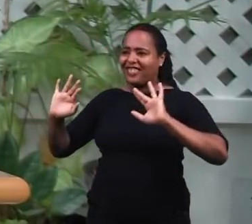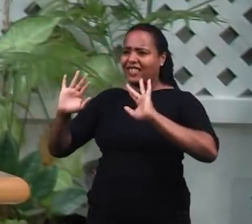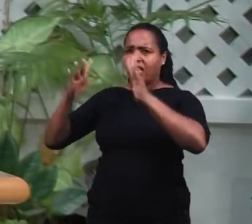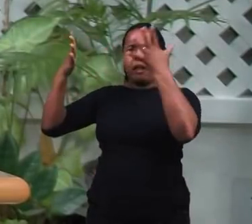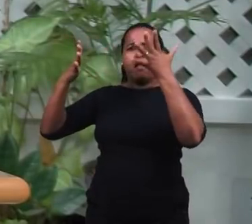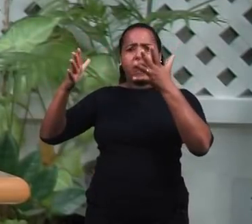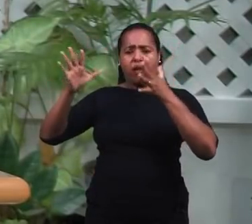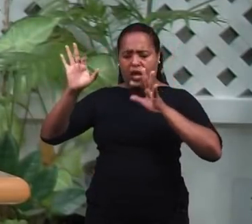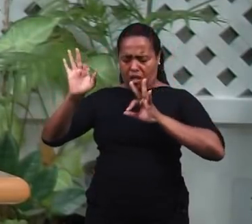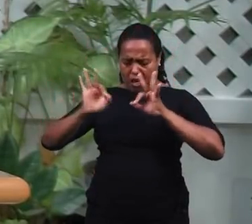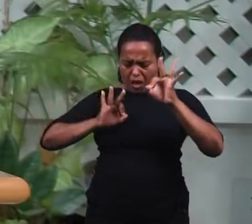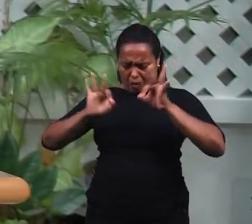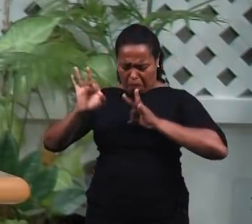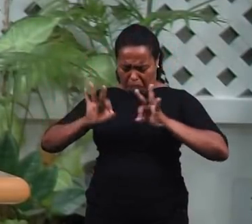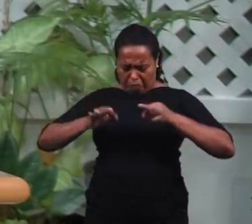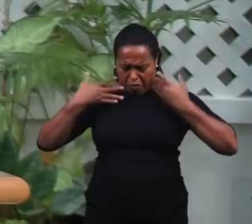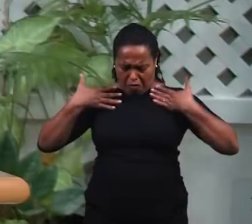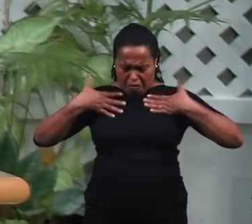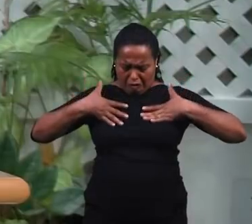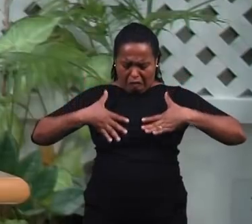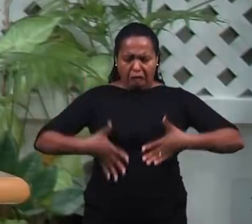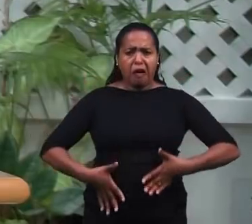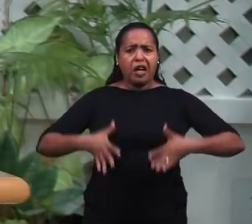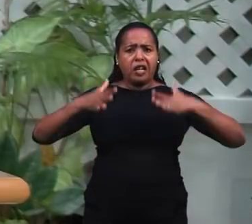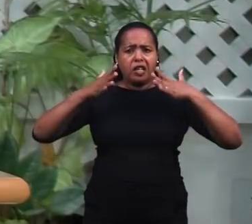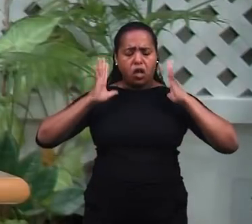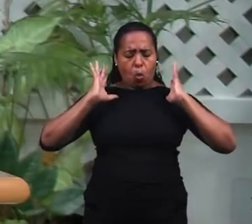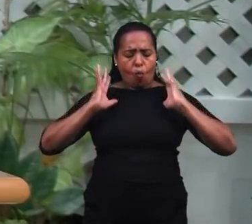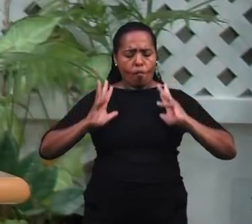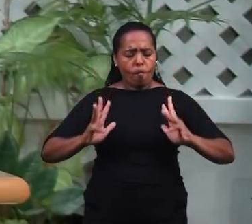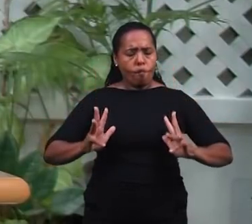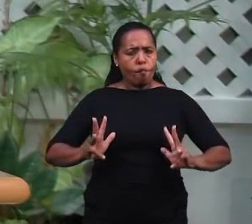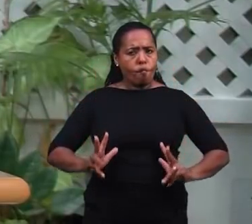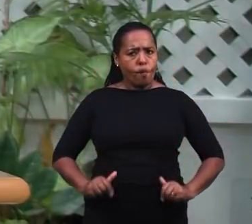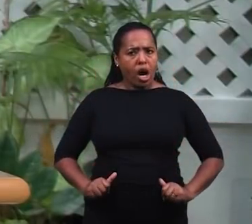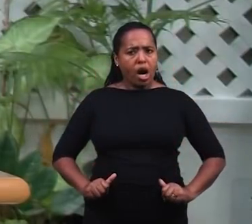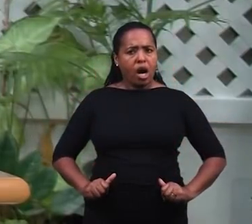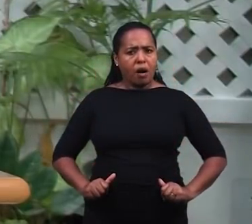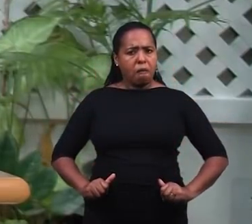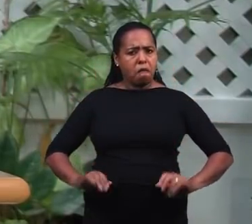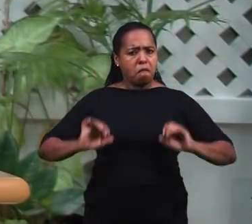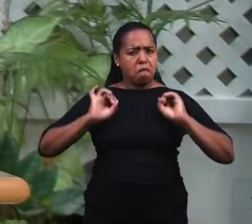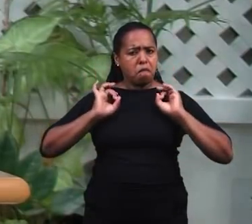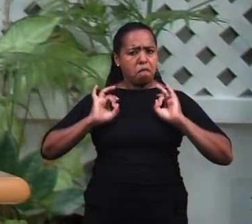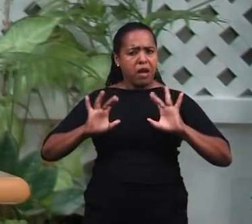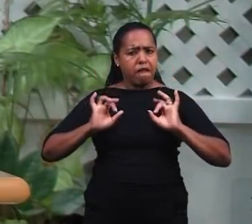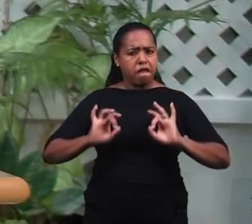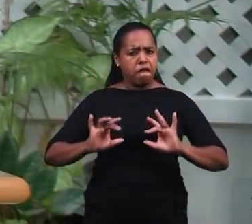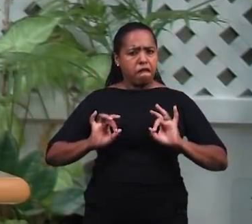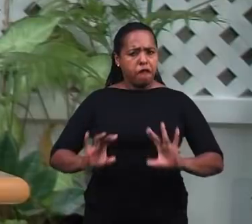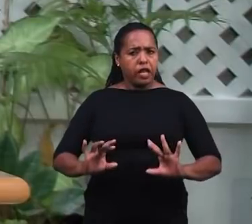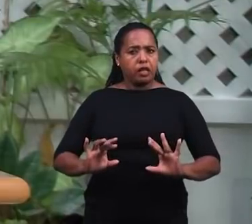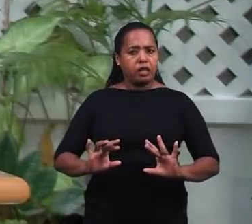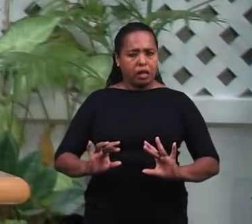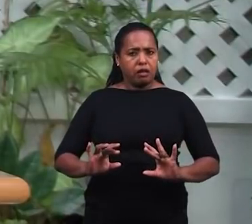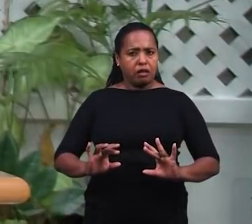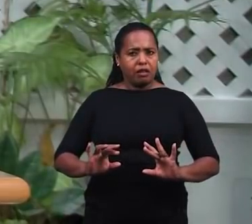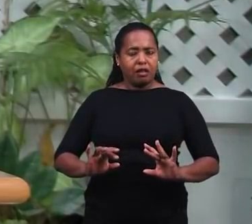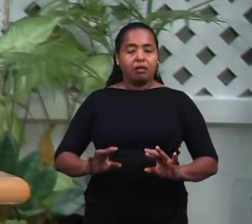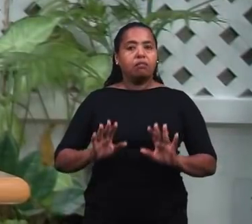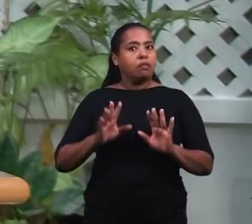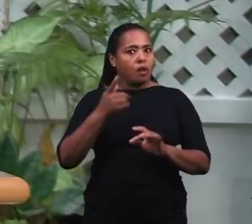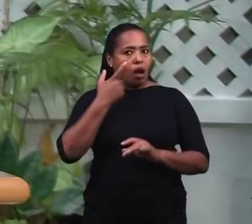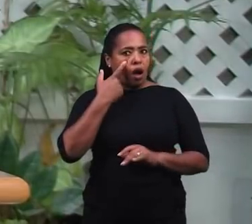devidamente alinhada, com suas vestes limpas, intocáveis. Vejam só